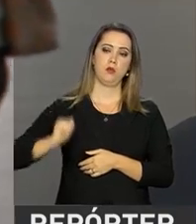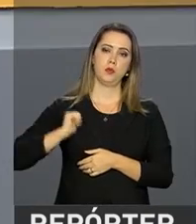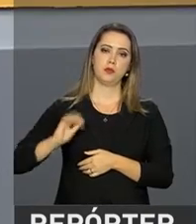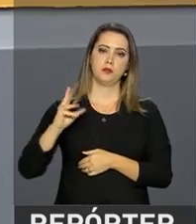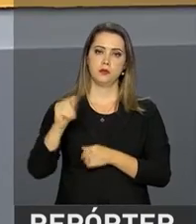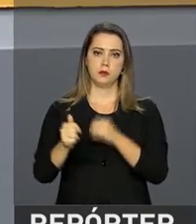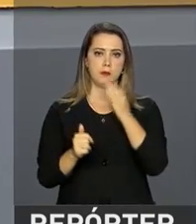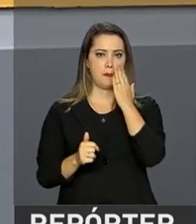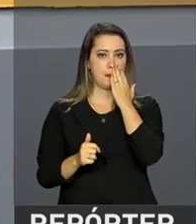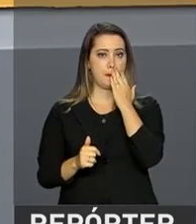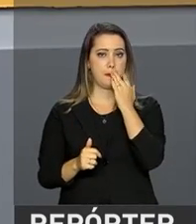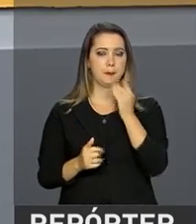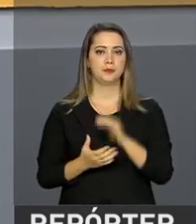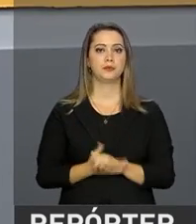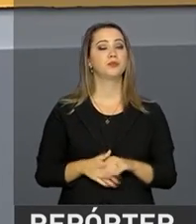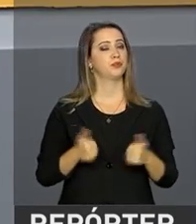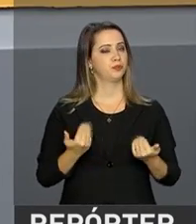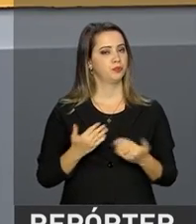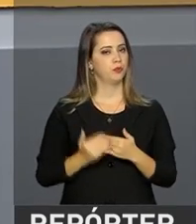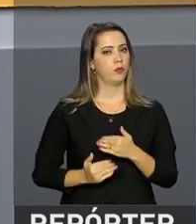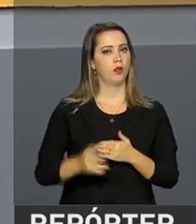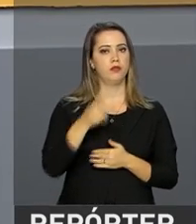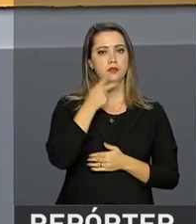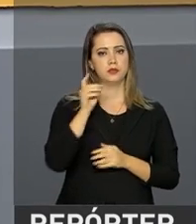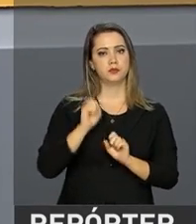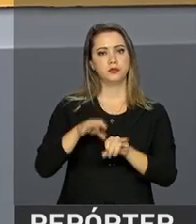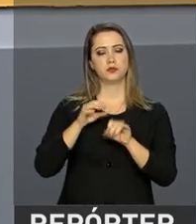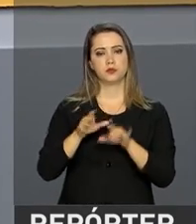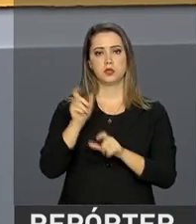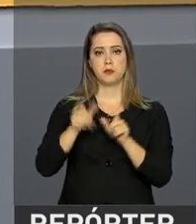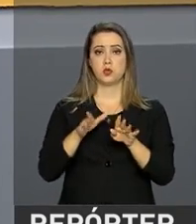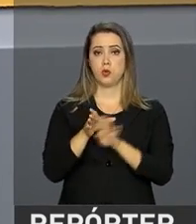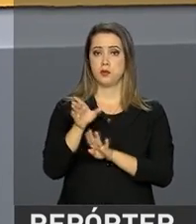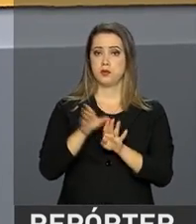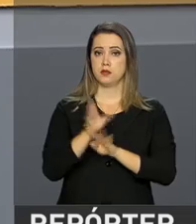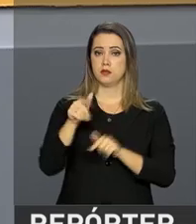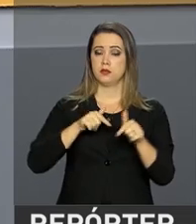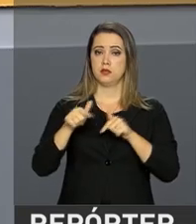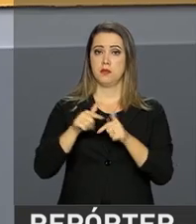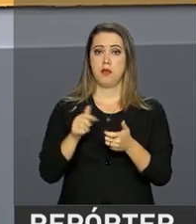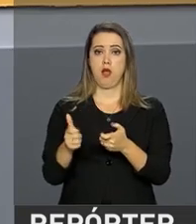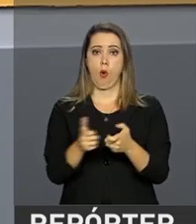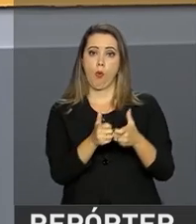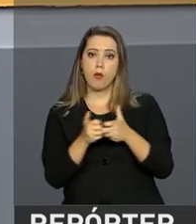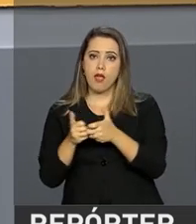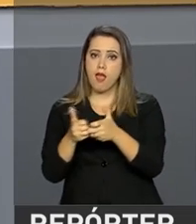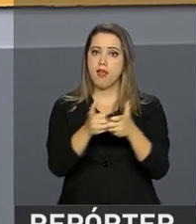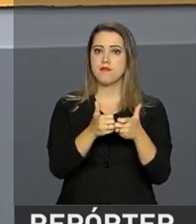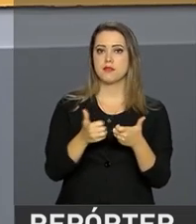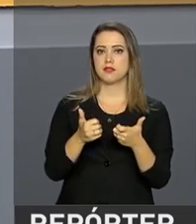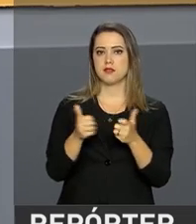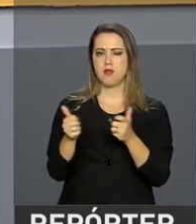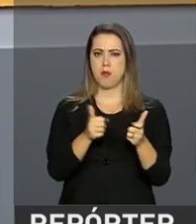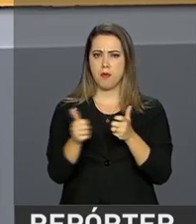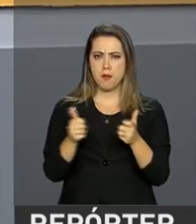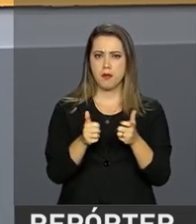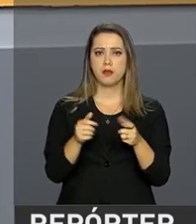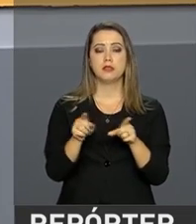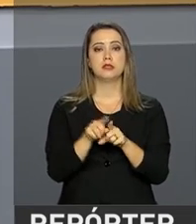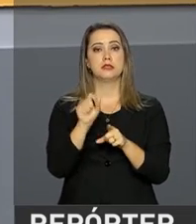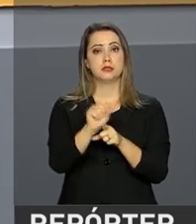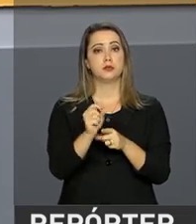integral. Ainda sobre educação, uma dica para quem quer trabalhar no mercado de games. O faturamento do setor no Brasil